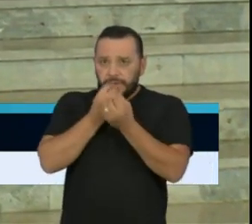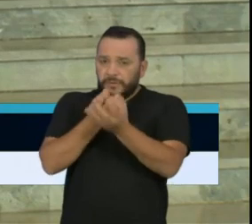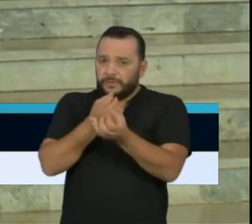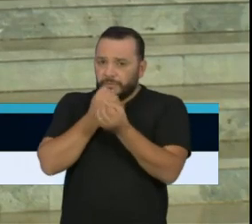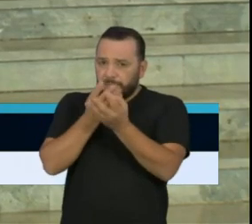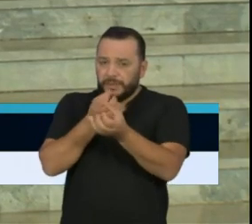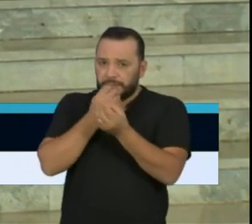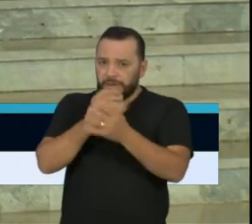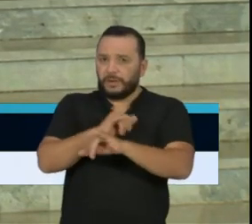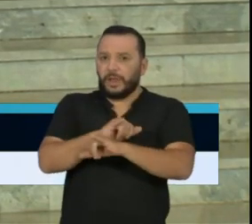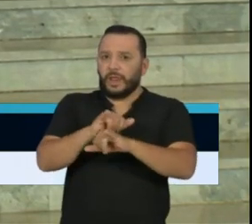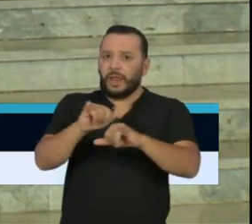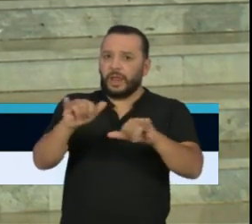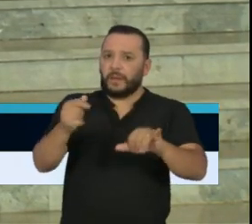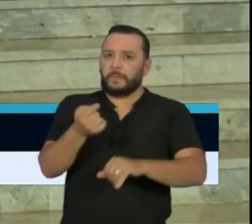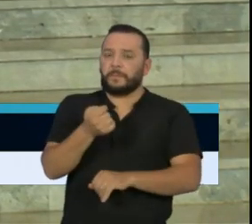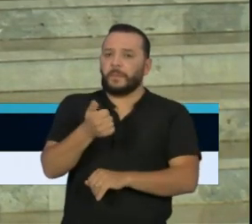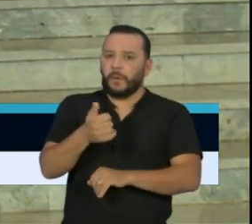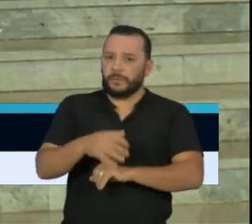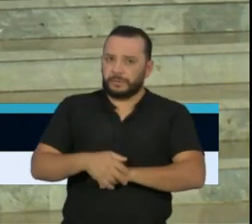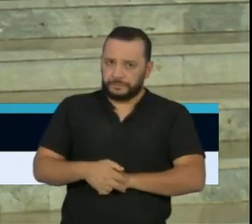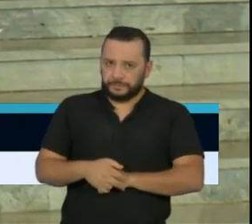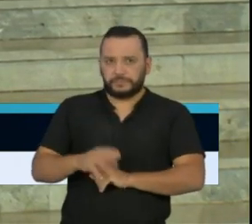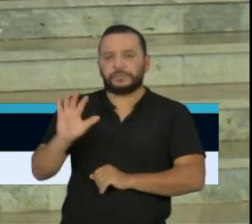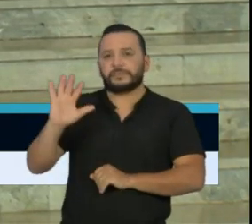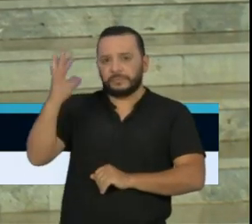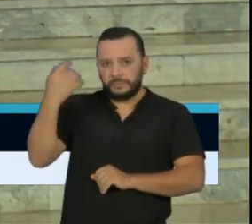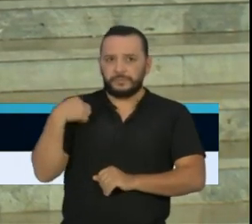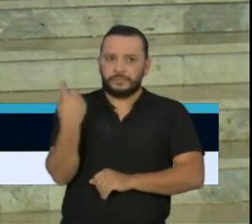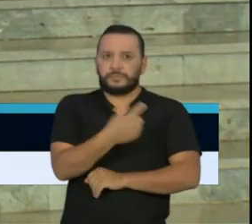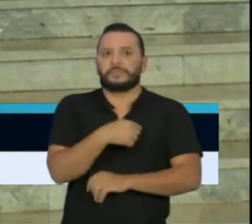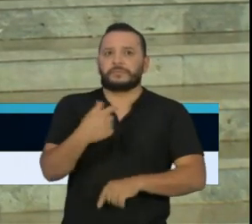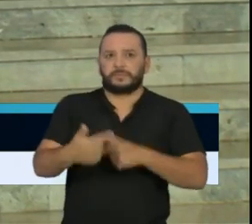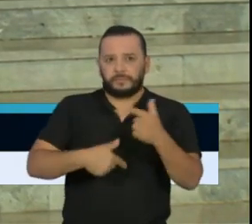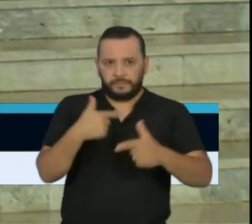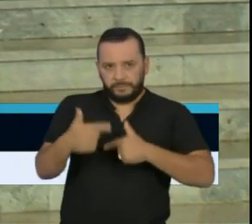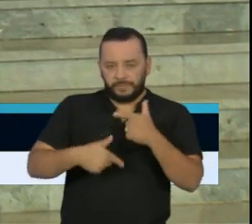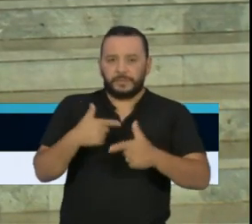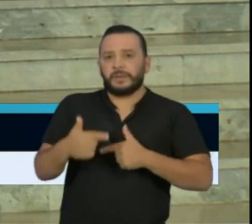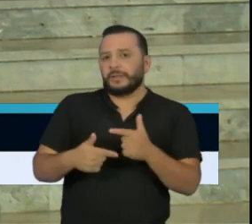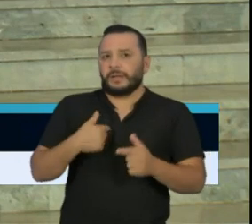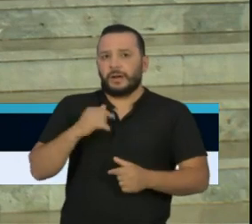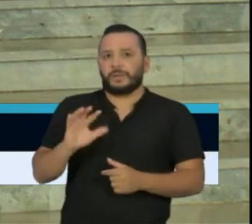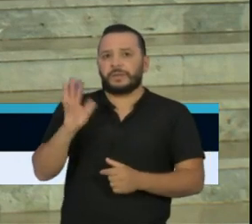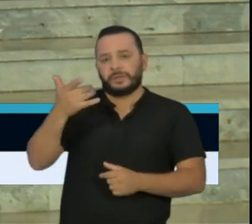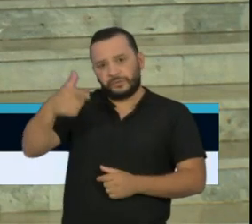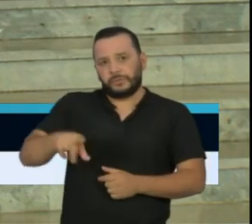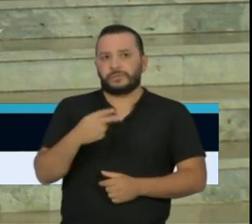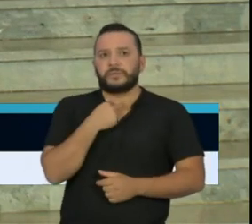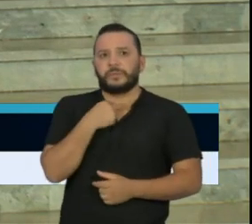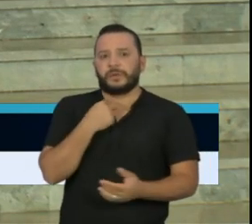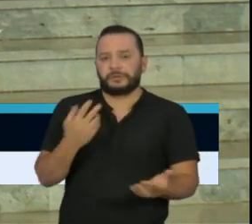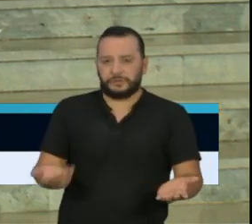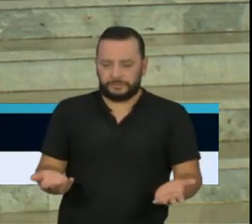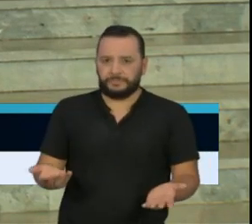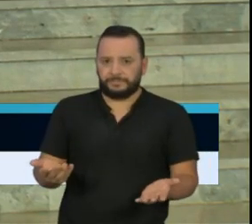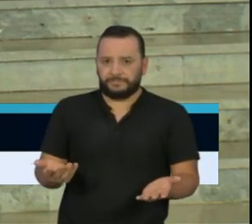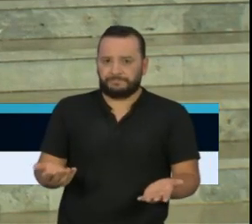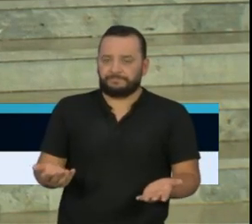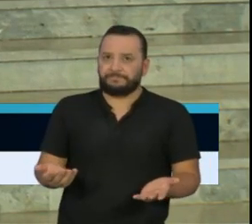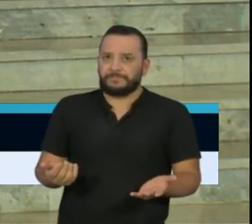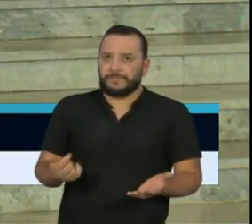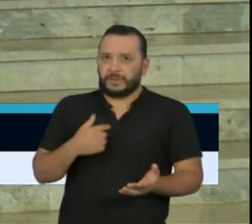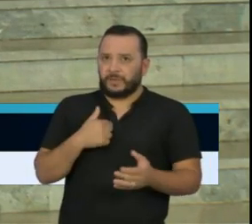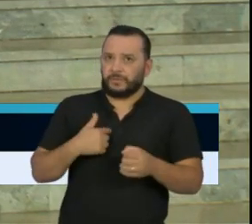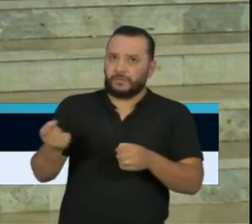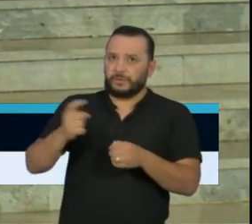epidemiológica. Isto acontece, nós todos estamos trabalhando para agilizar, para que não aconteça de novo, mas faz parte da rotina. Eu queria só voltar à